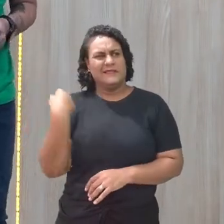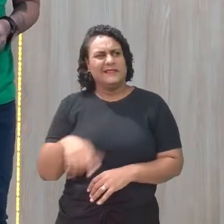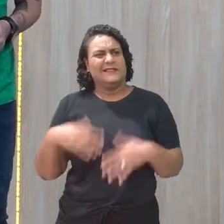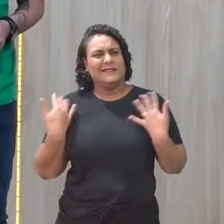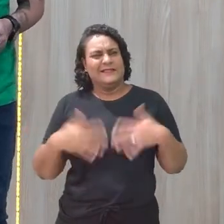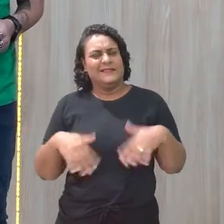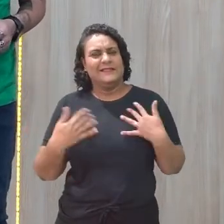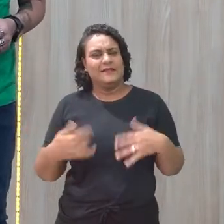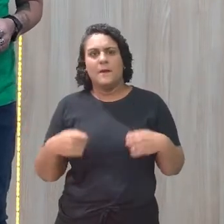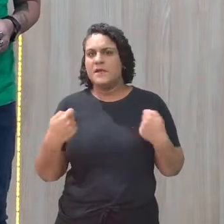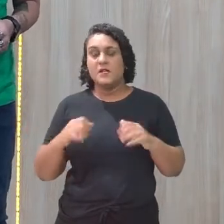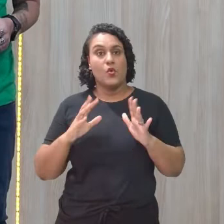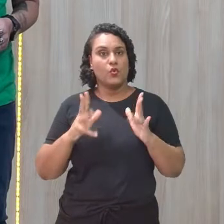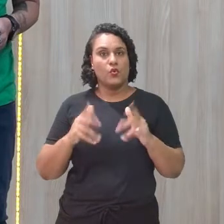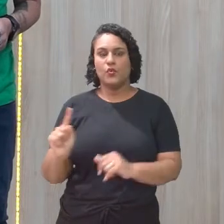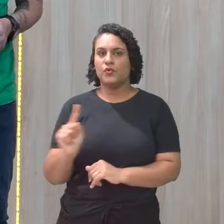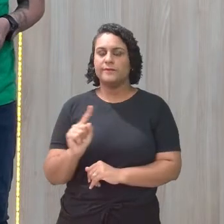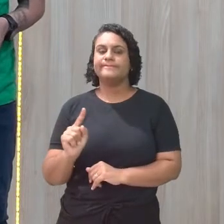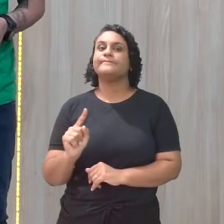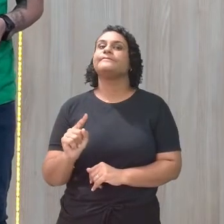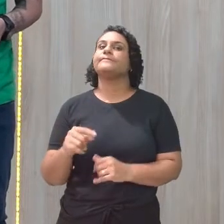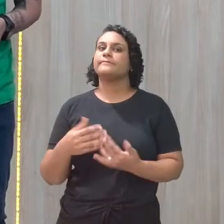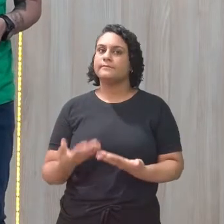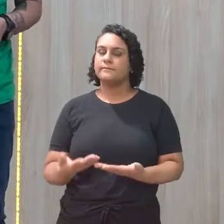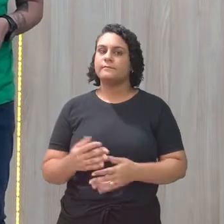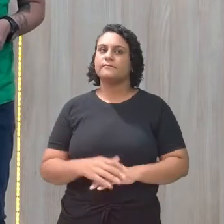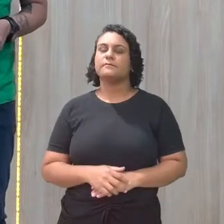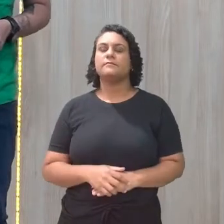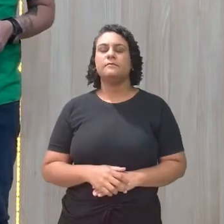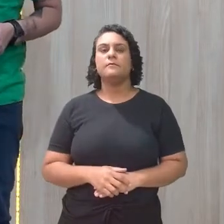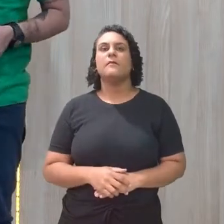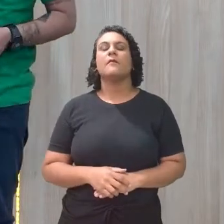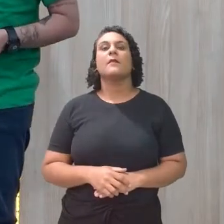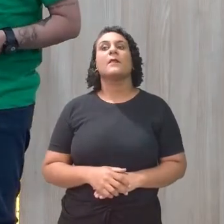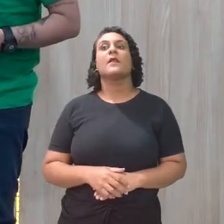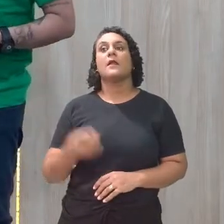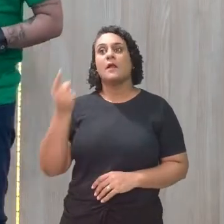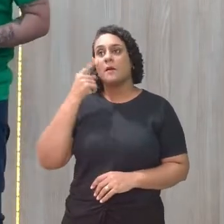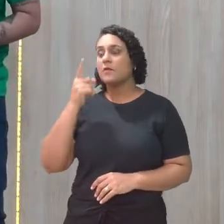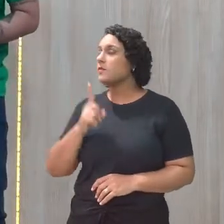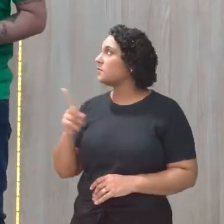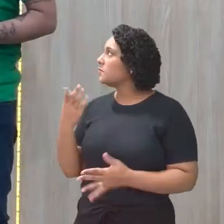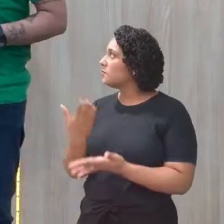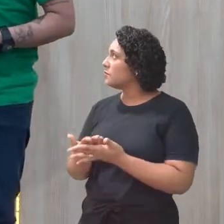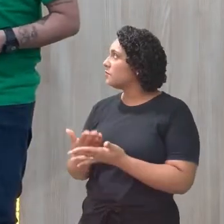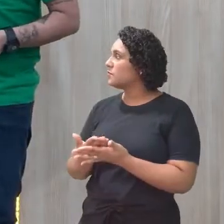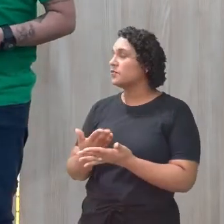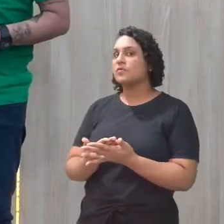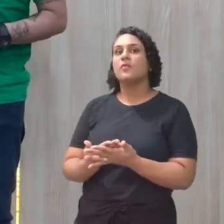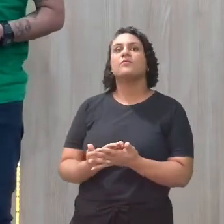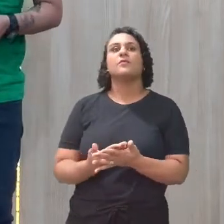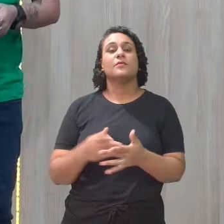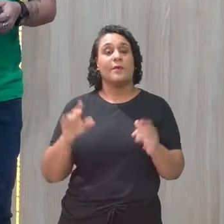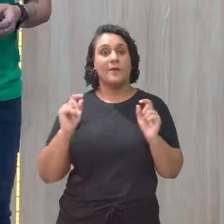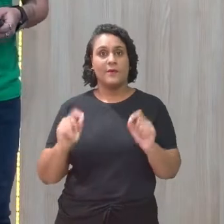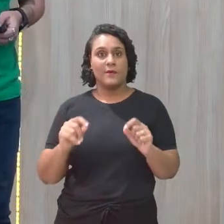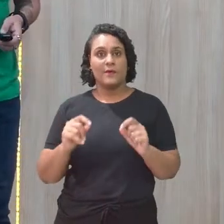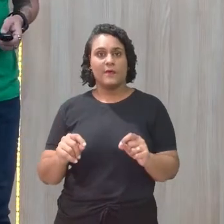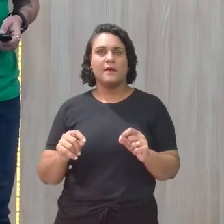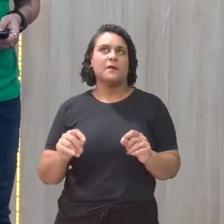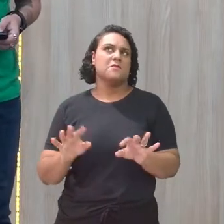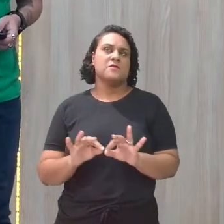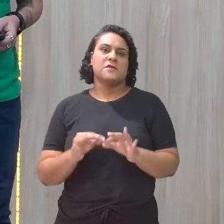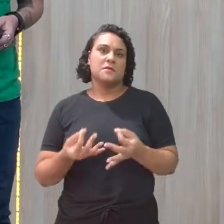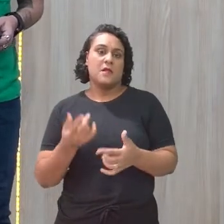ver com todos, vamos ver aí os critérios de divisibilidade. E a gente passou a ver que pelos critérios de divisibilidade, ou